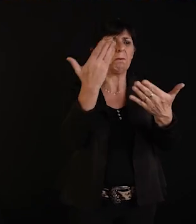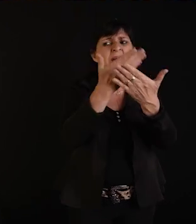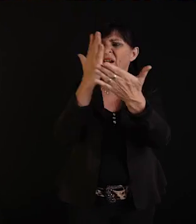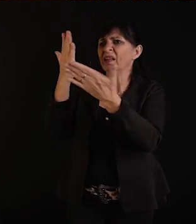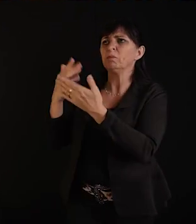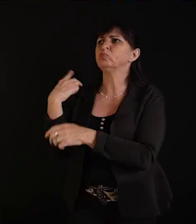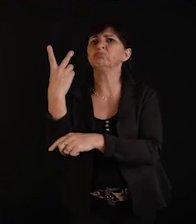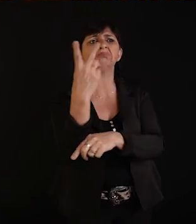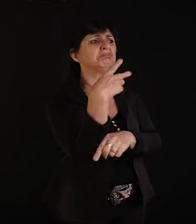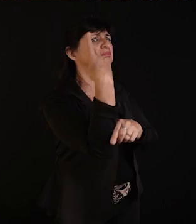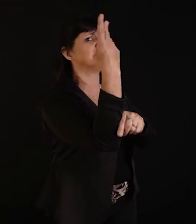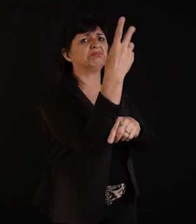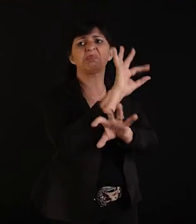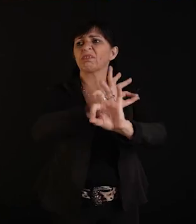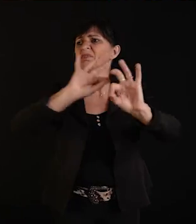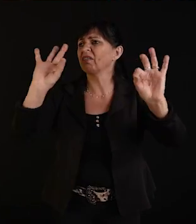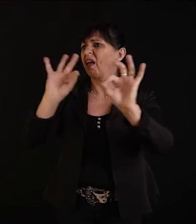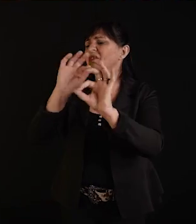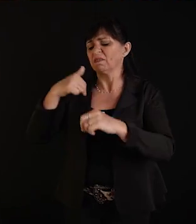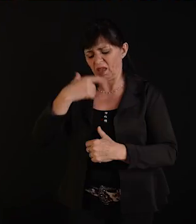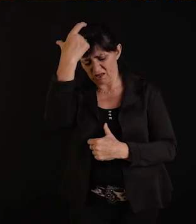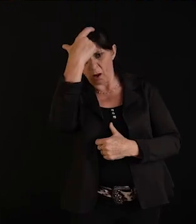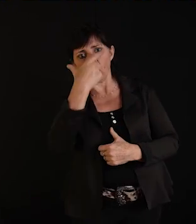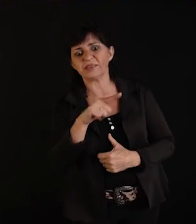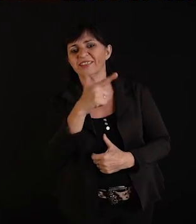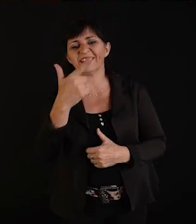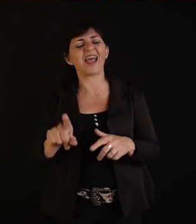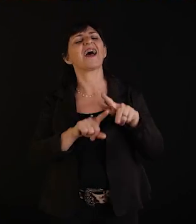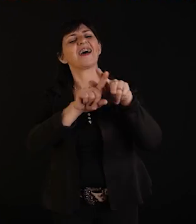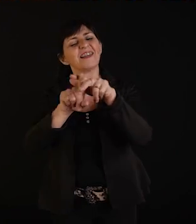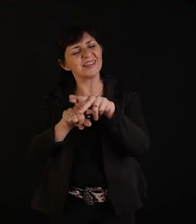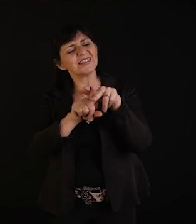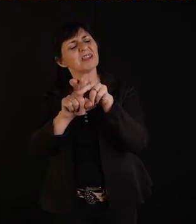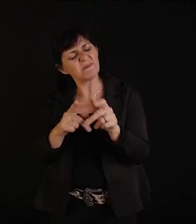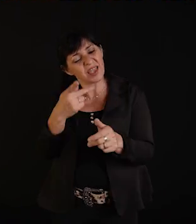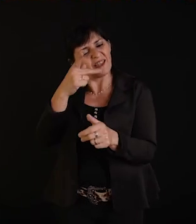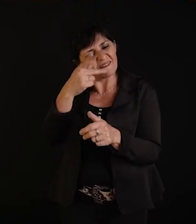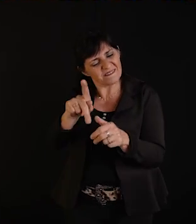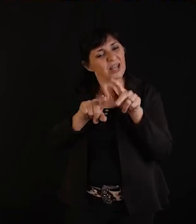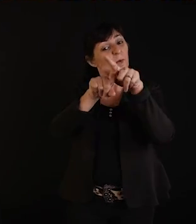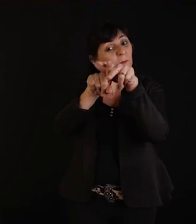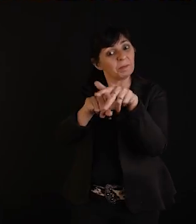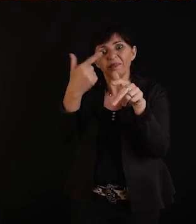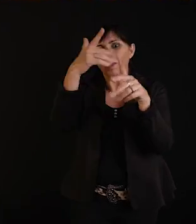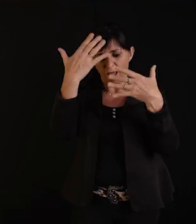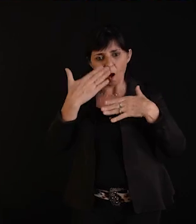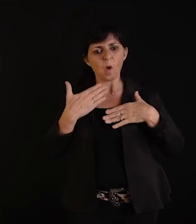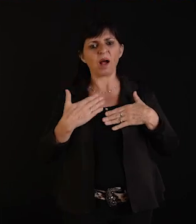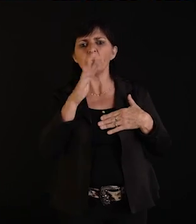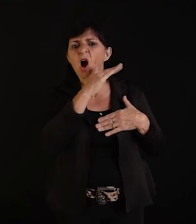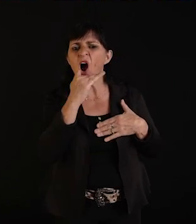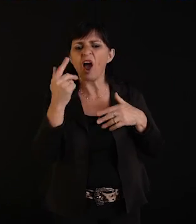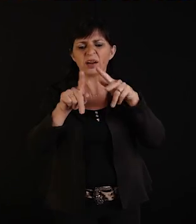vagar pelo capim. Quem sou eu sem meu cavalo, e será dele sem mim? Pois quando morre